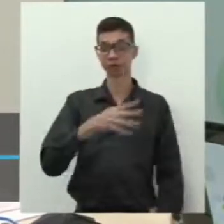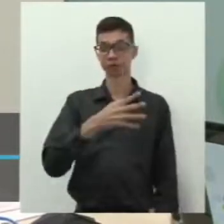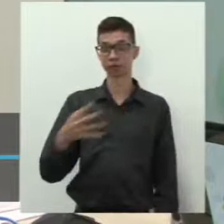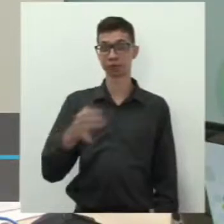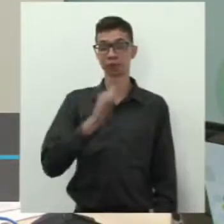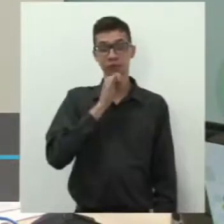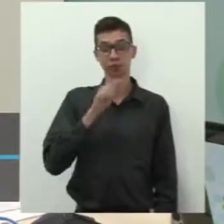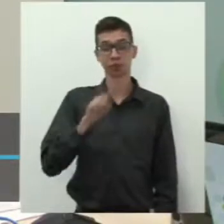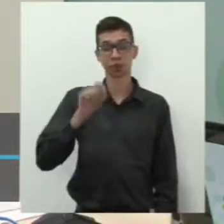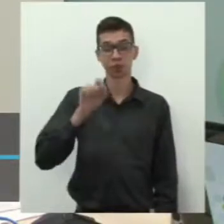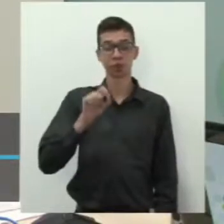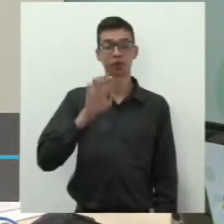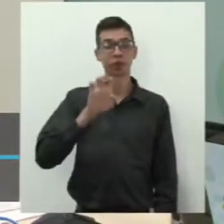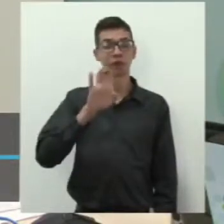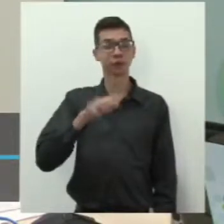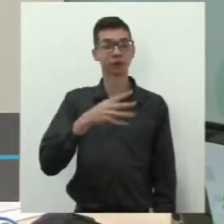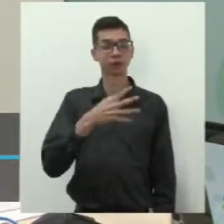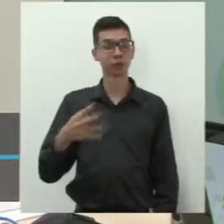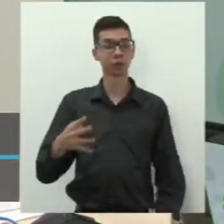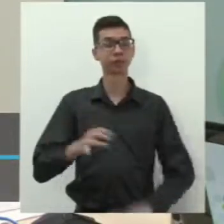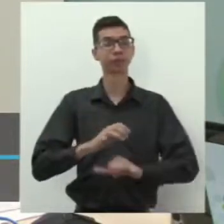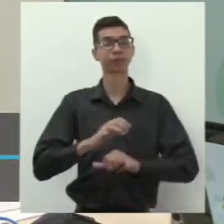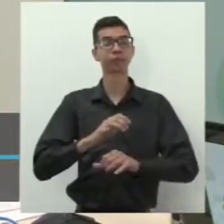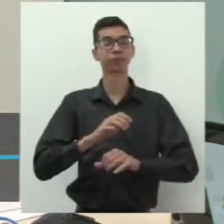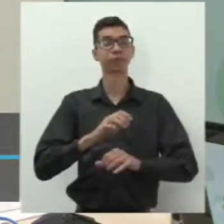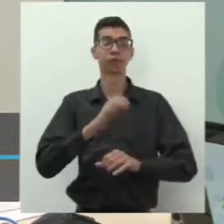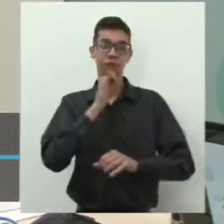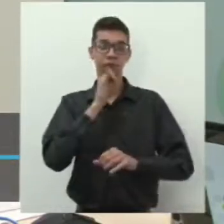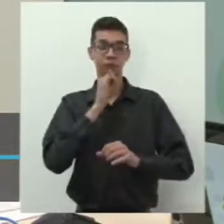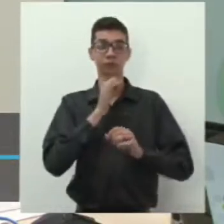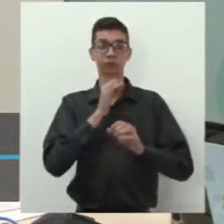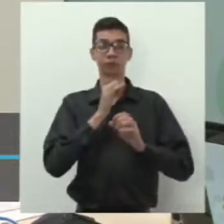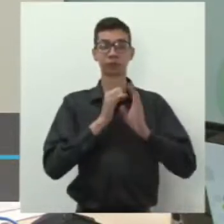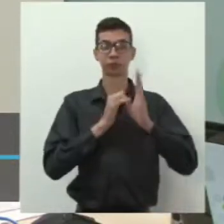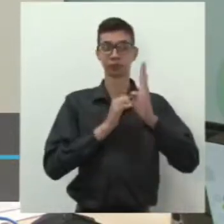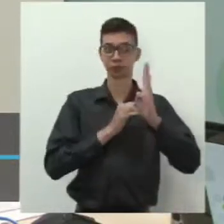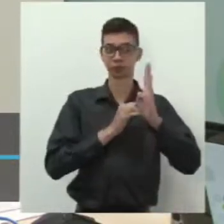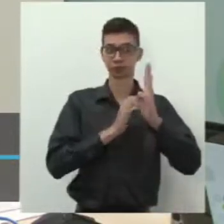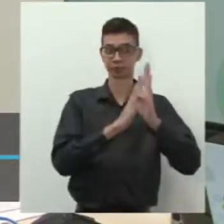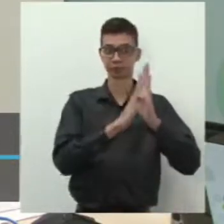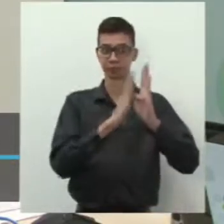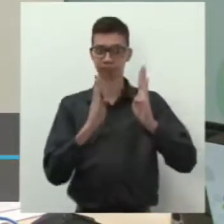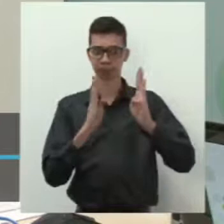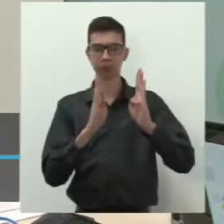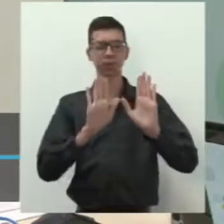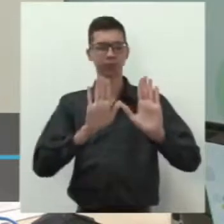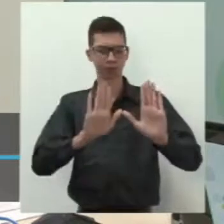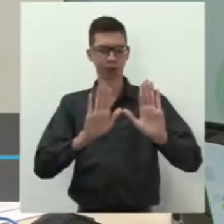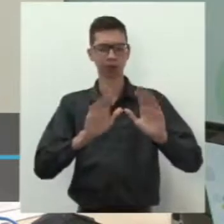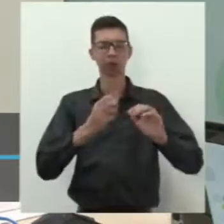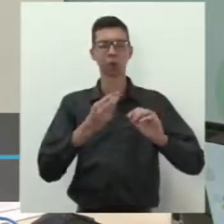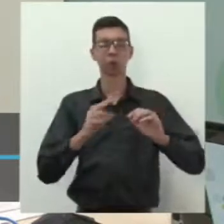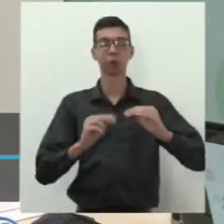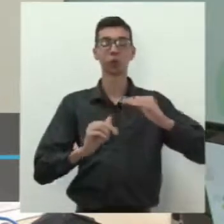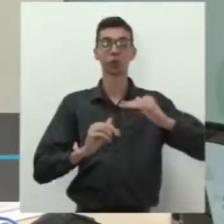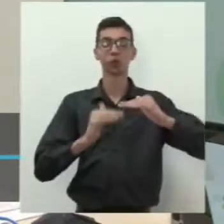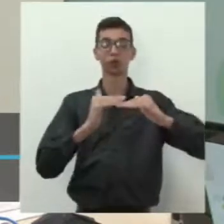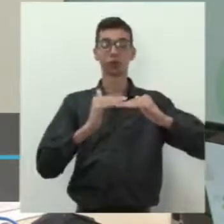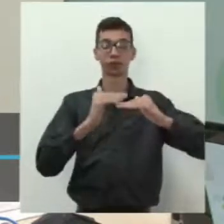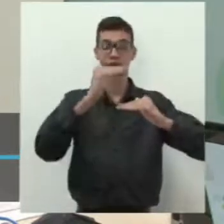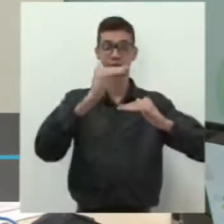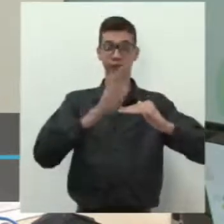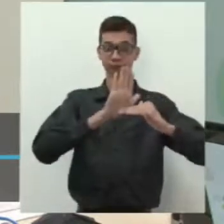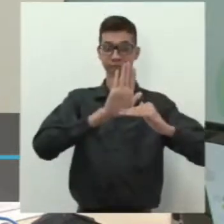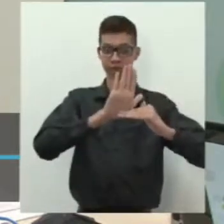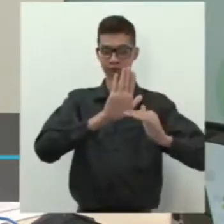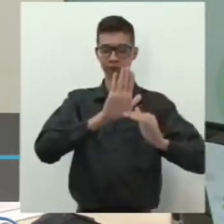seleção ali e você vai falar para ele, ó, daqui para cá eu quero congelado e daqui para cima eu quero congelado. Então é só ajustar